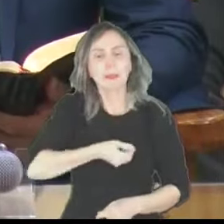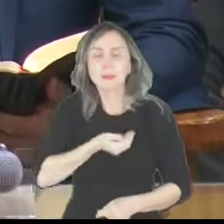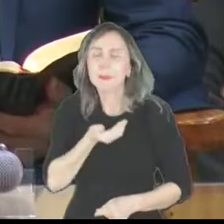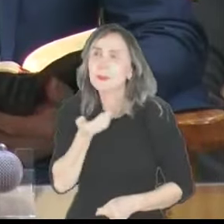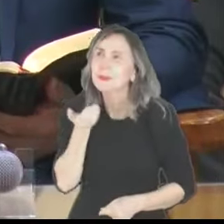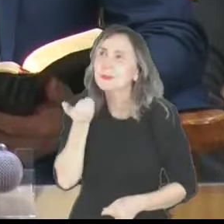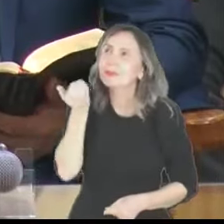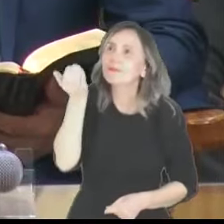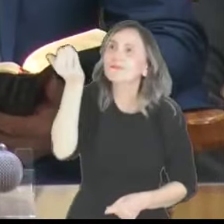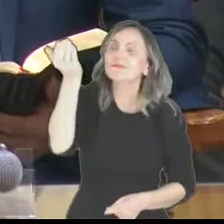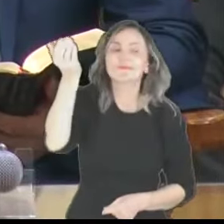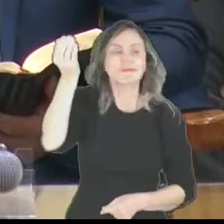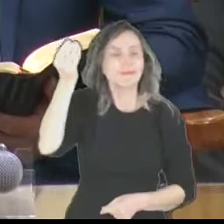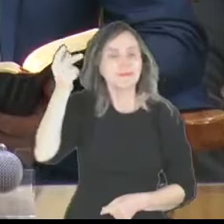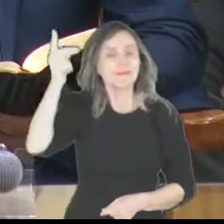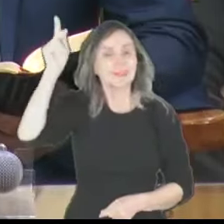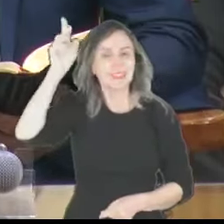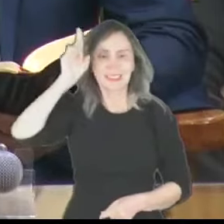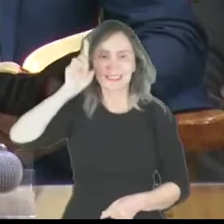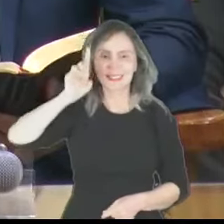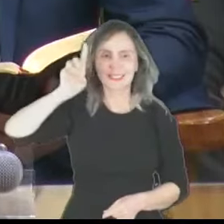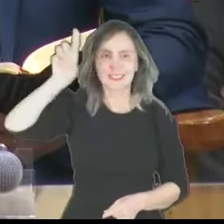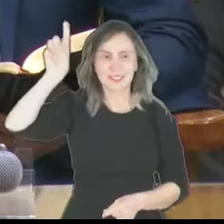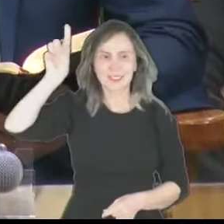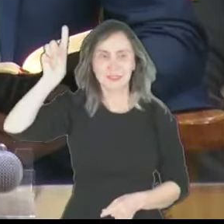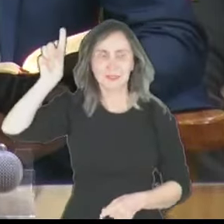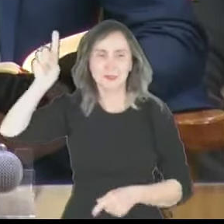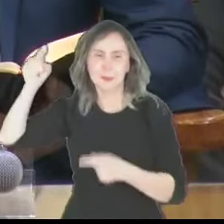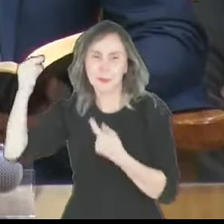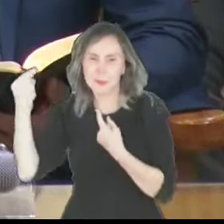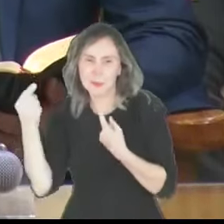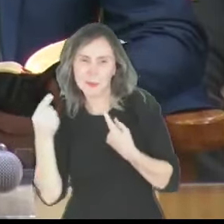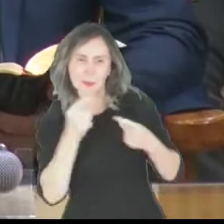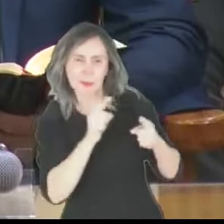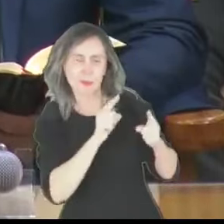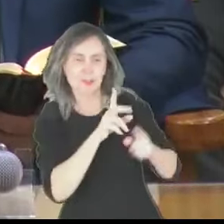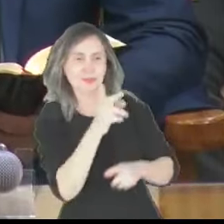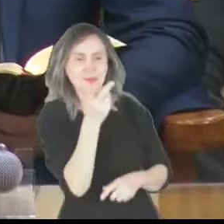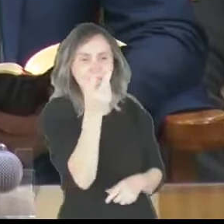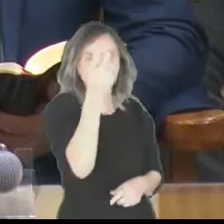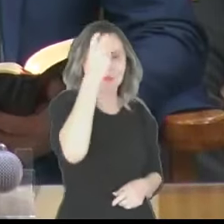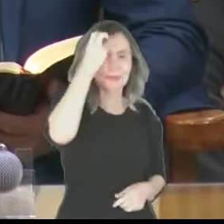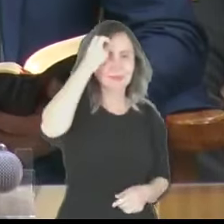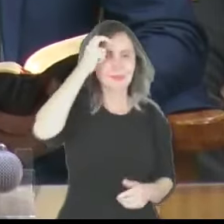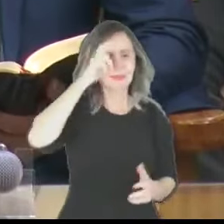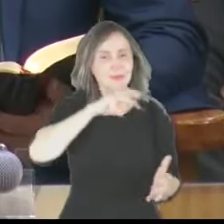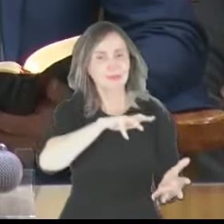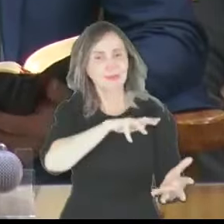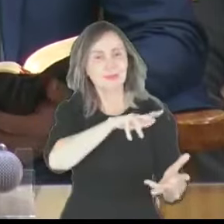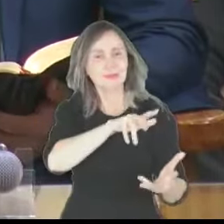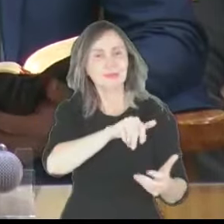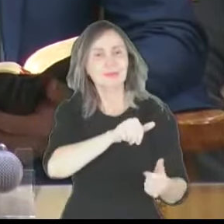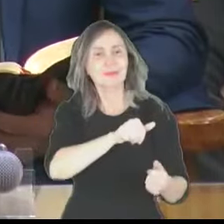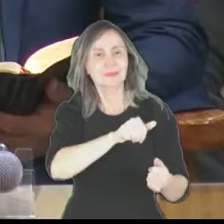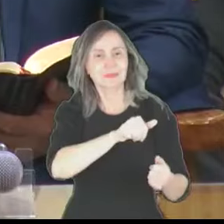como contracultura do mundo. A consagração a Deus como